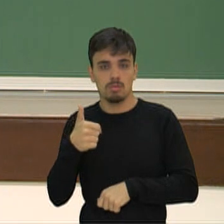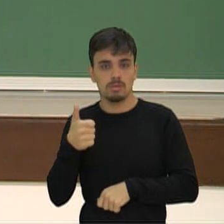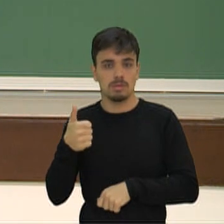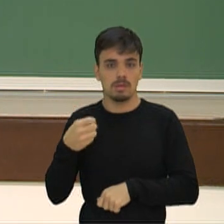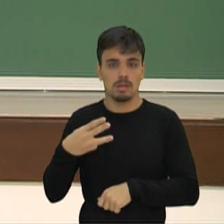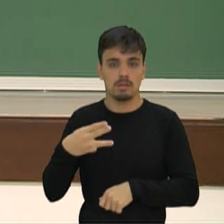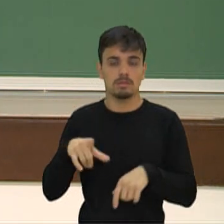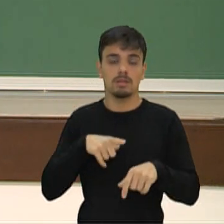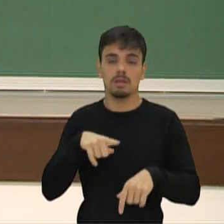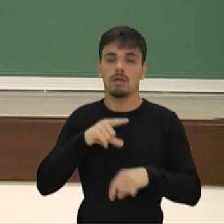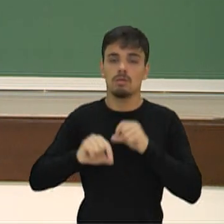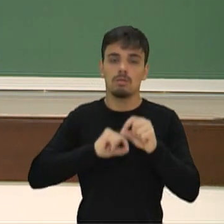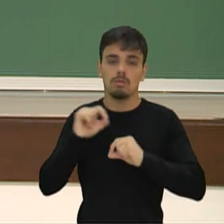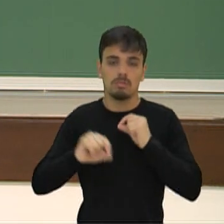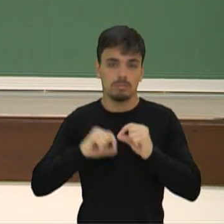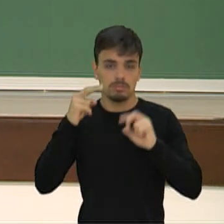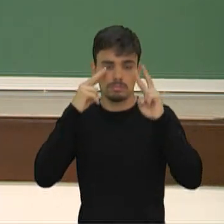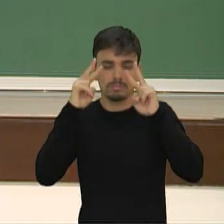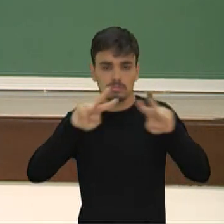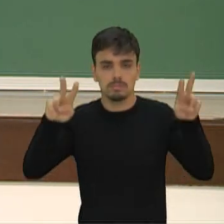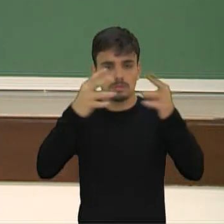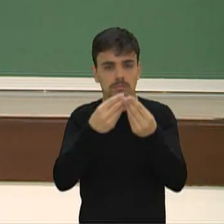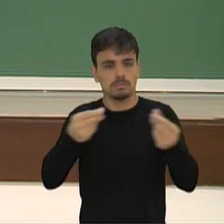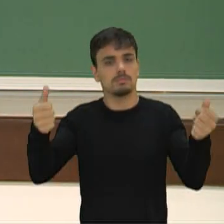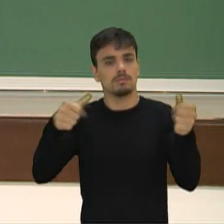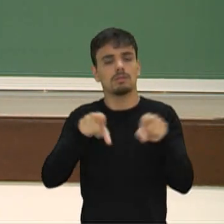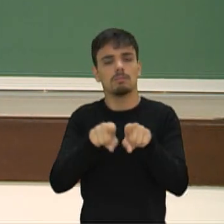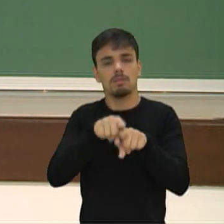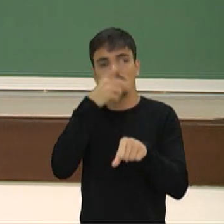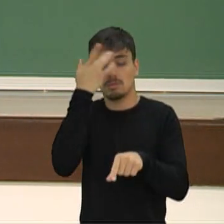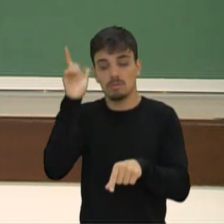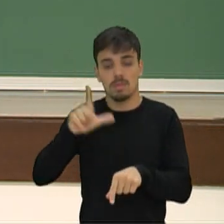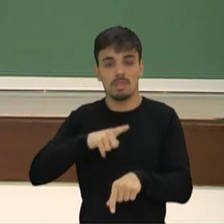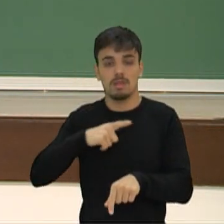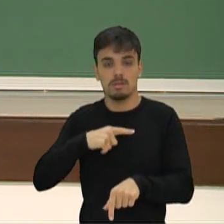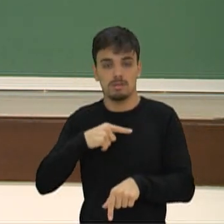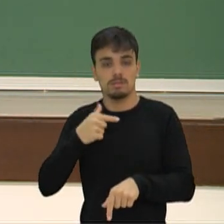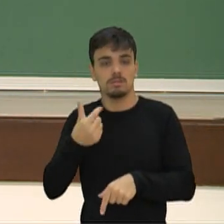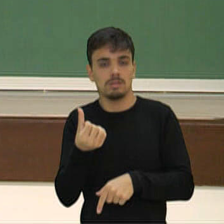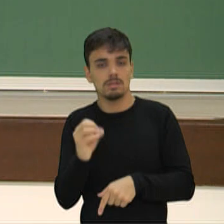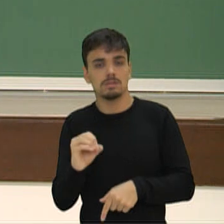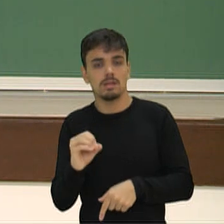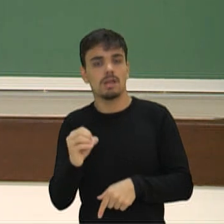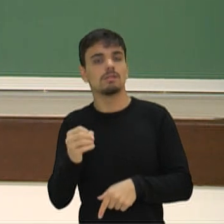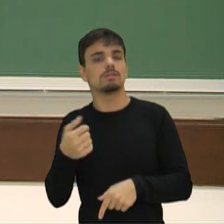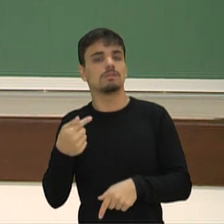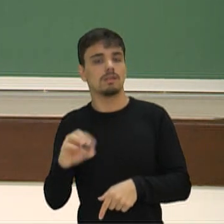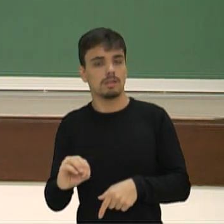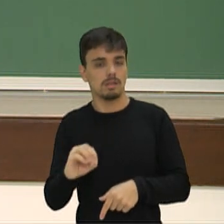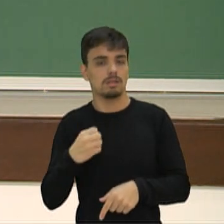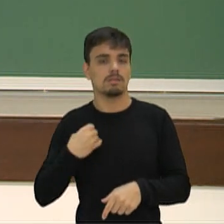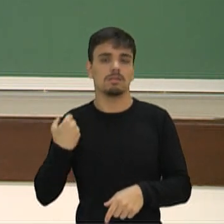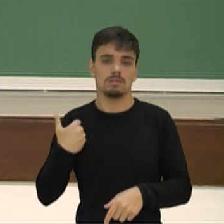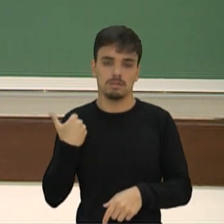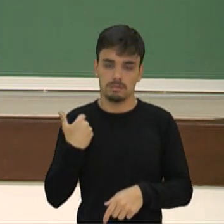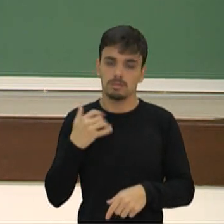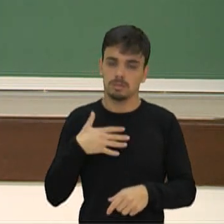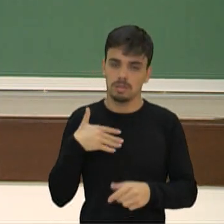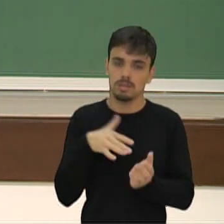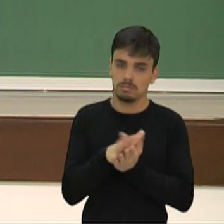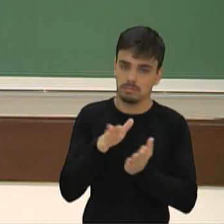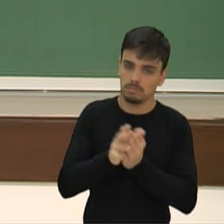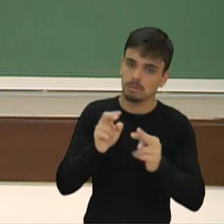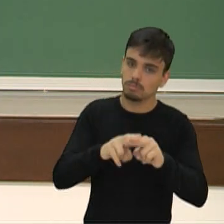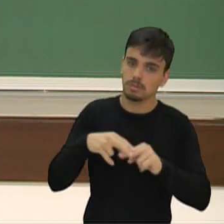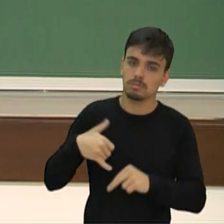13 anos têm uma qualidade visual. Pessoas que já têm 60, 70, 80 anos, a qualidade visual deles já está mais desgastada por causa da